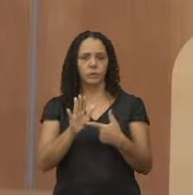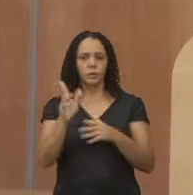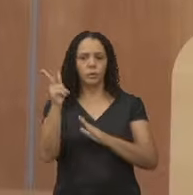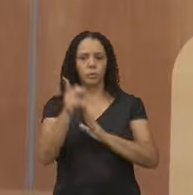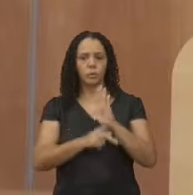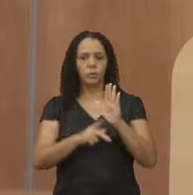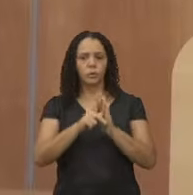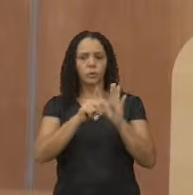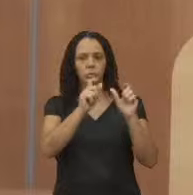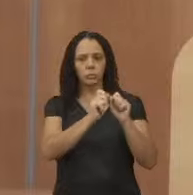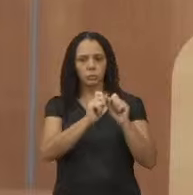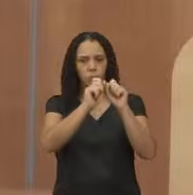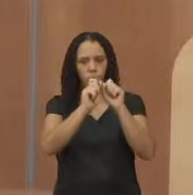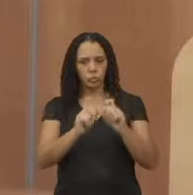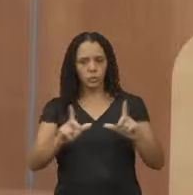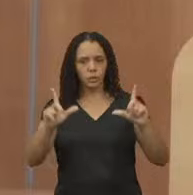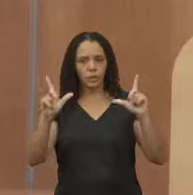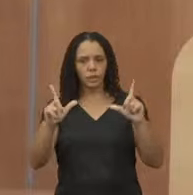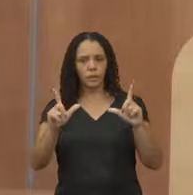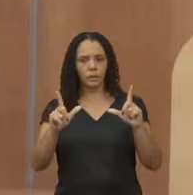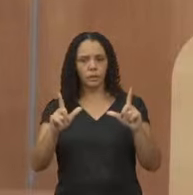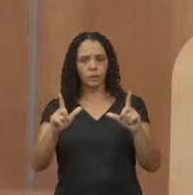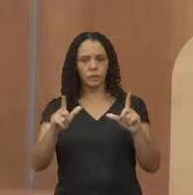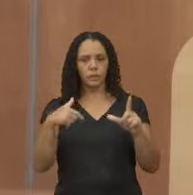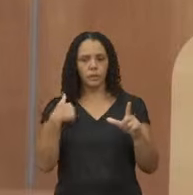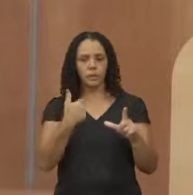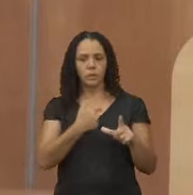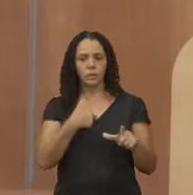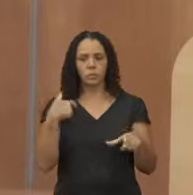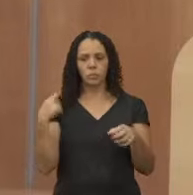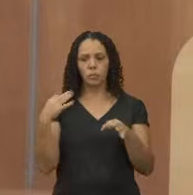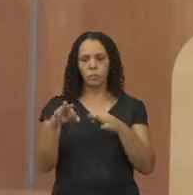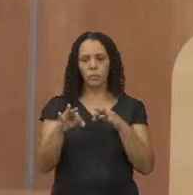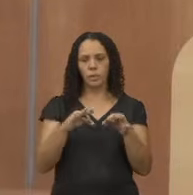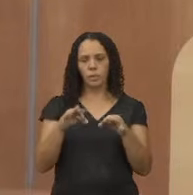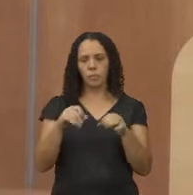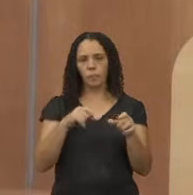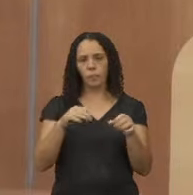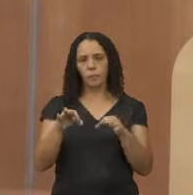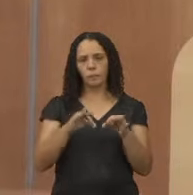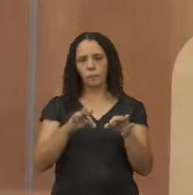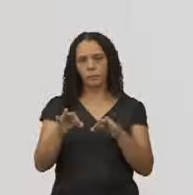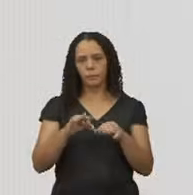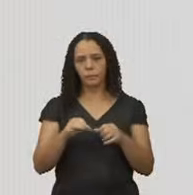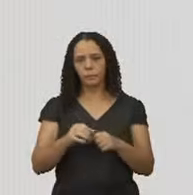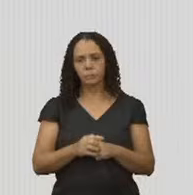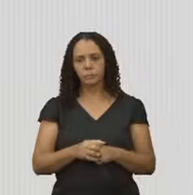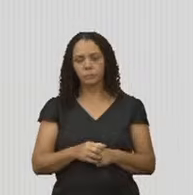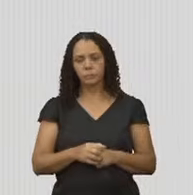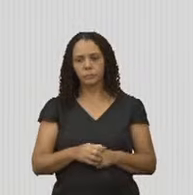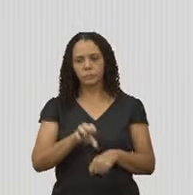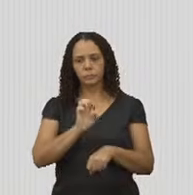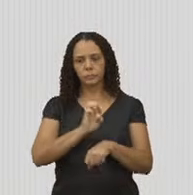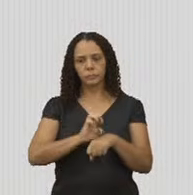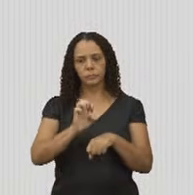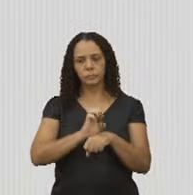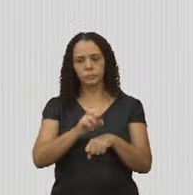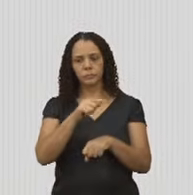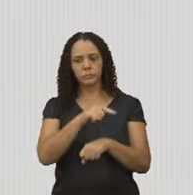nos slides que a gente preparou, quer dizer, a minha querida estagiária preparou para a gente.